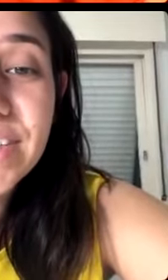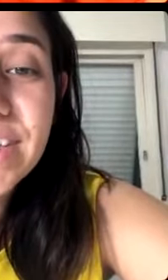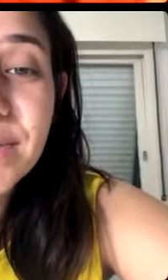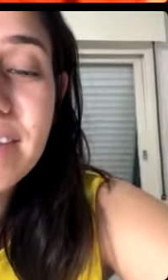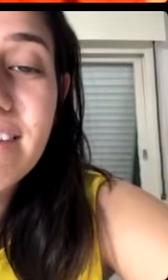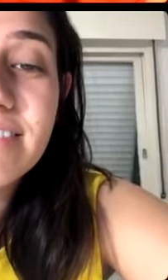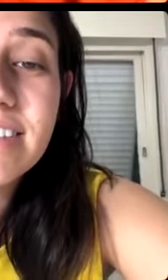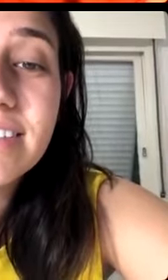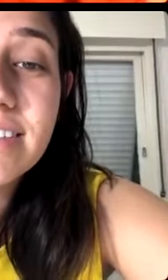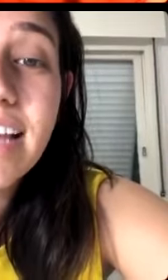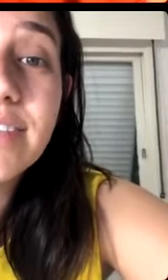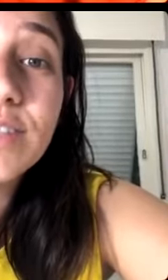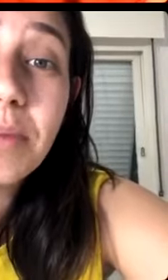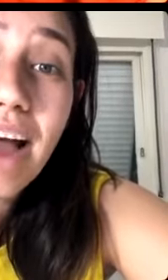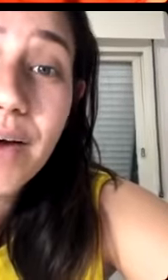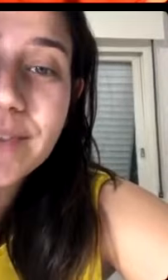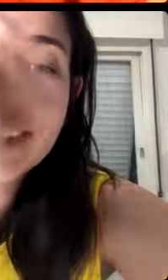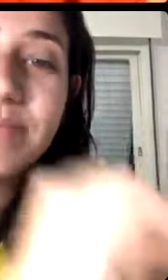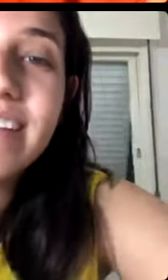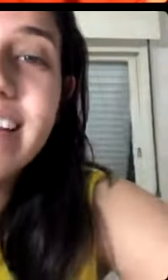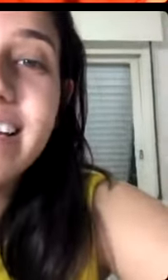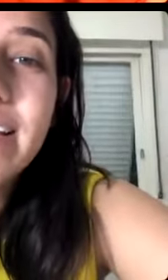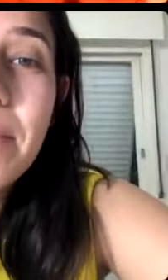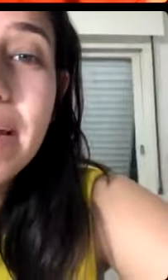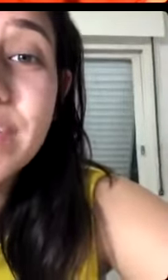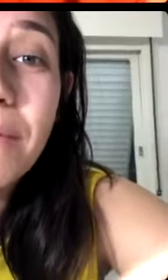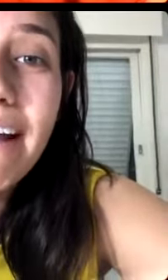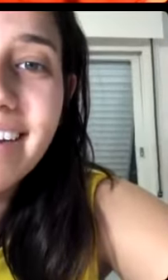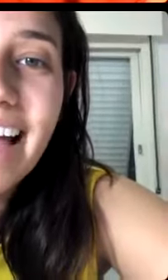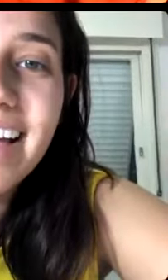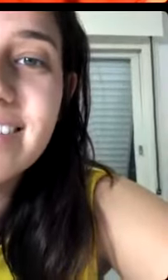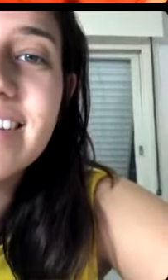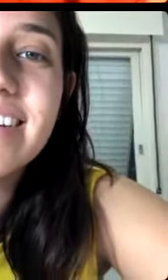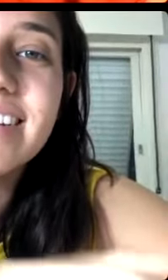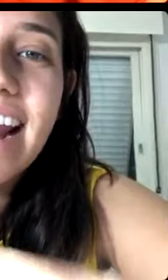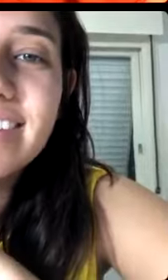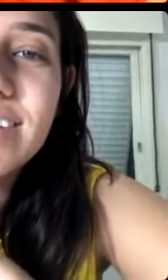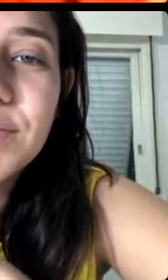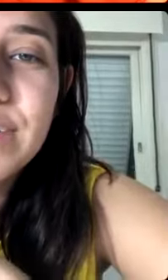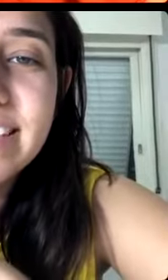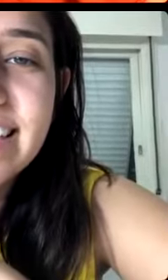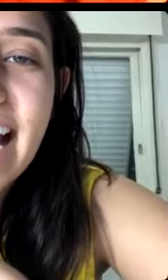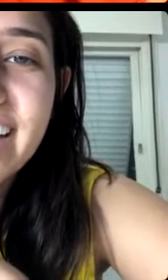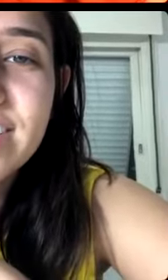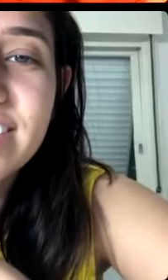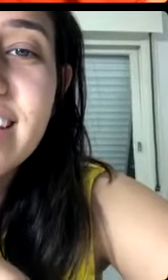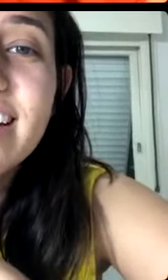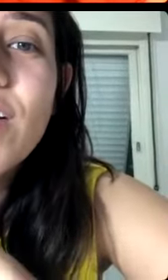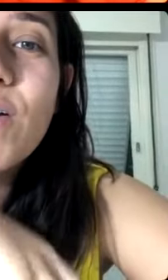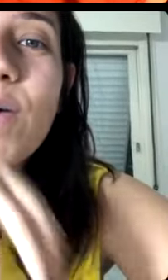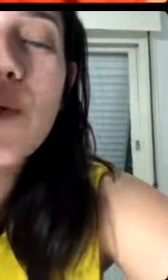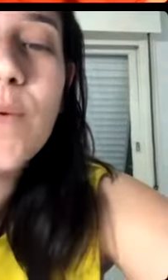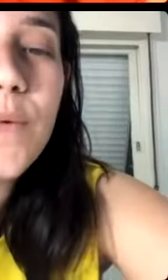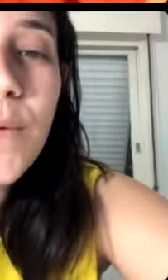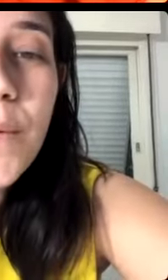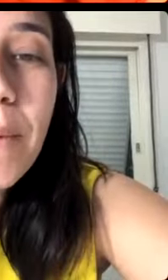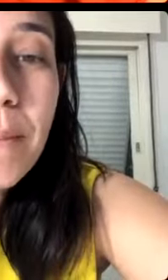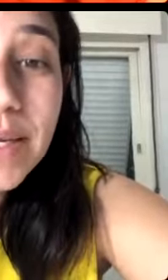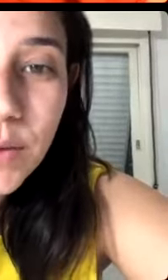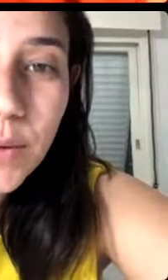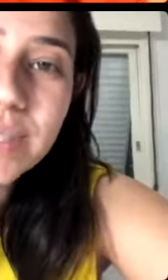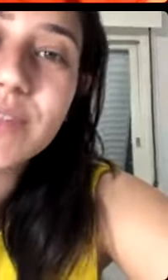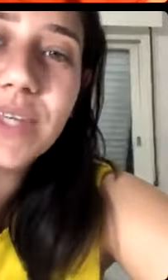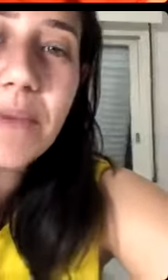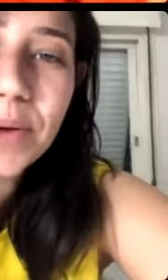até hoje que eu estava saindo de uma aula e apareceu um cartaz na entrada da universidade com